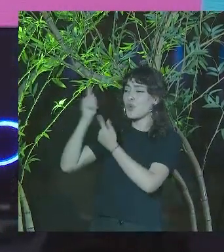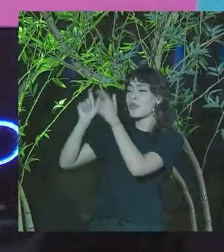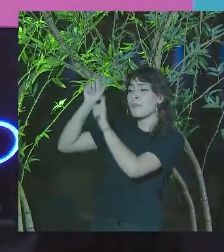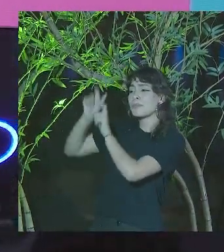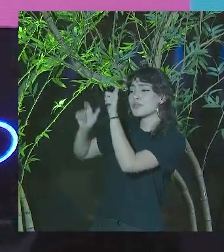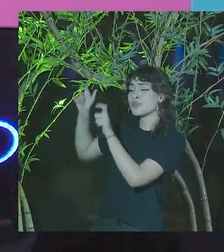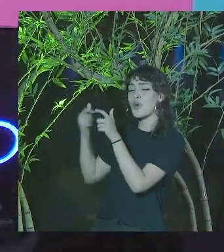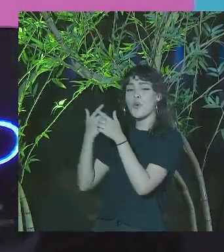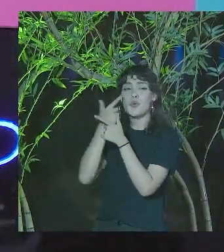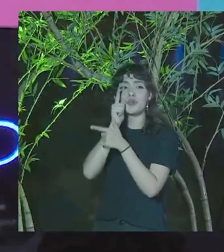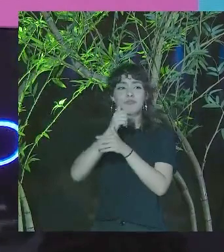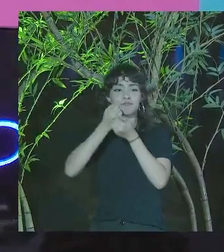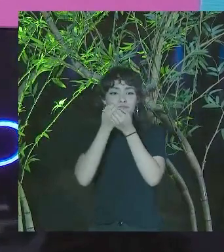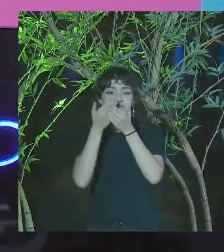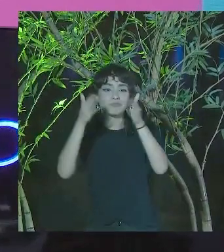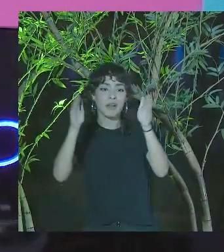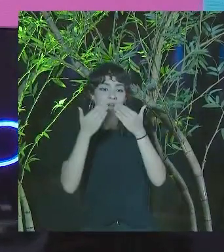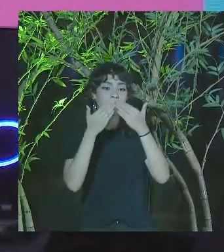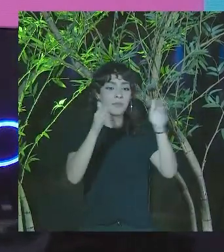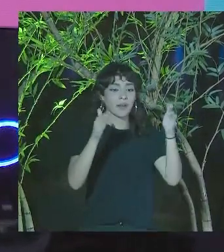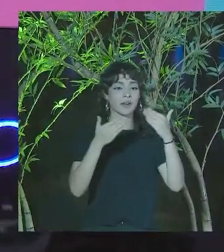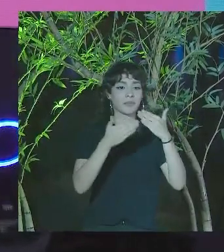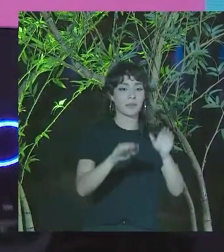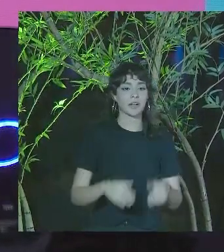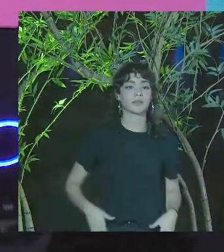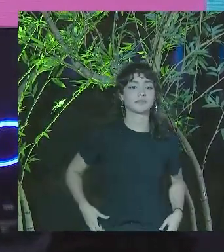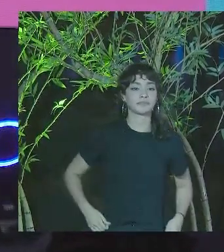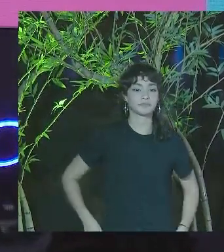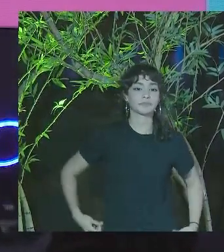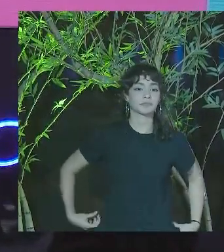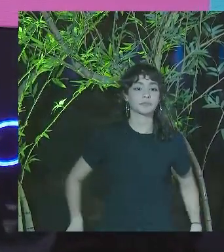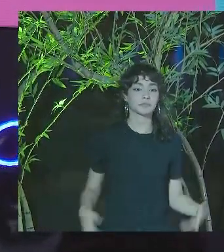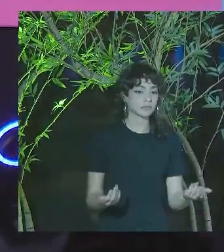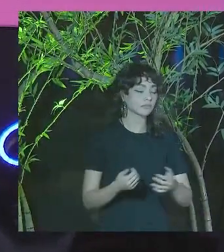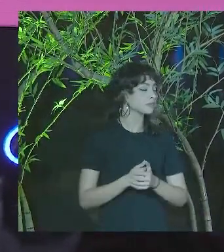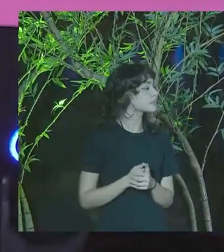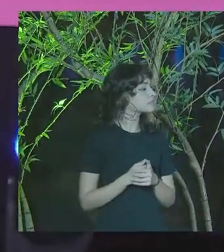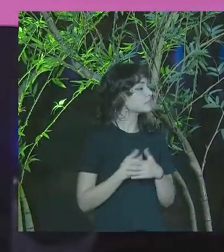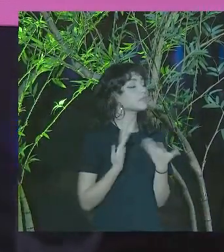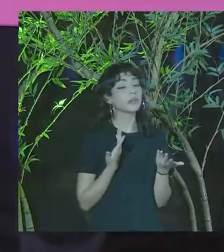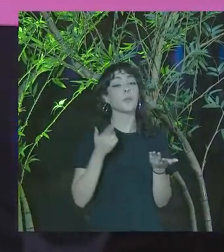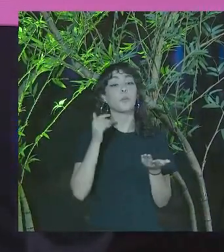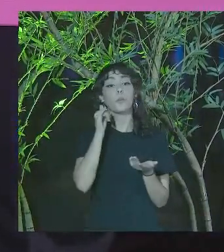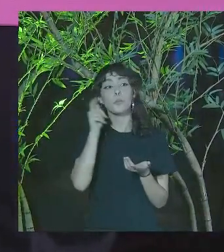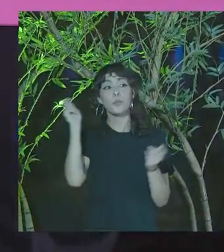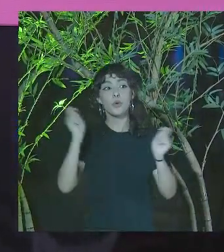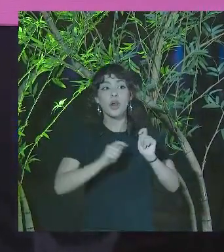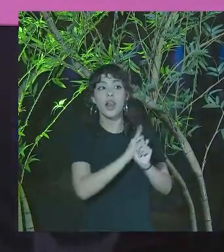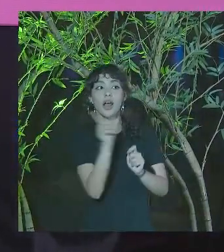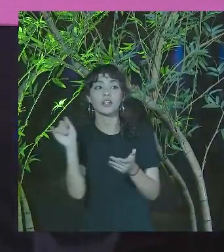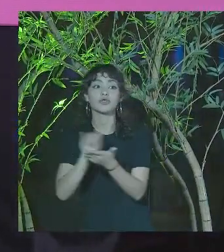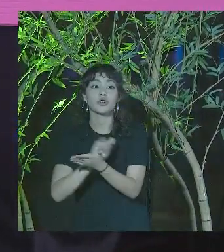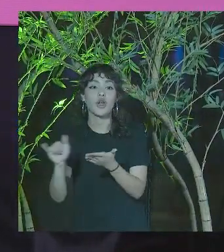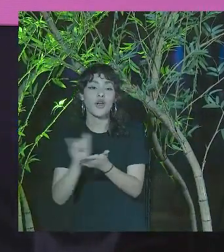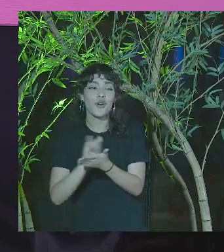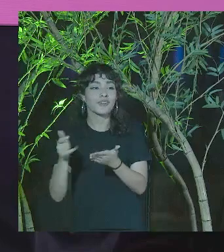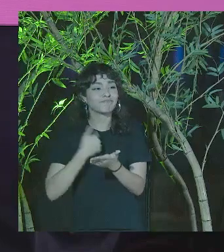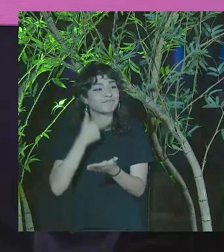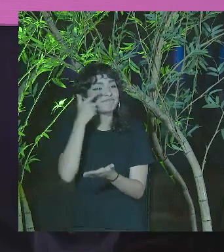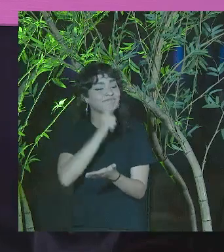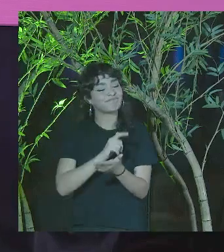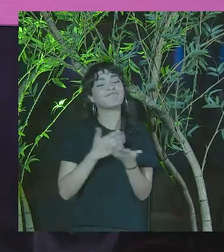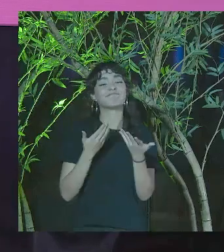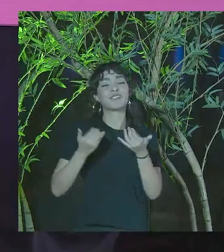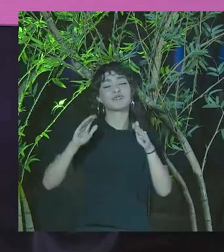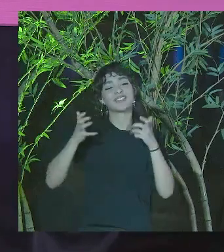espaço, que possibilitaram isso, que possibilitaram Nova York, que vou contar depois. Mas por isso eu quero honrar todas